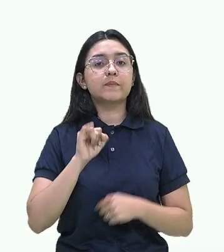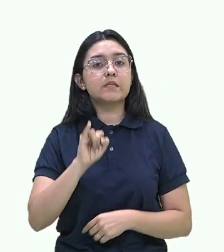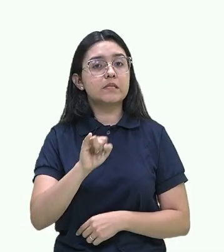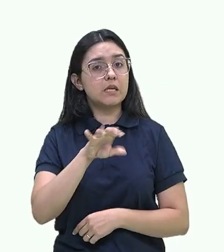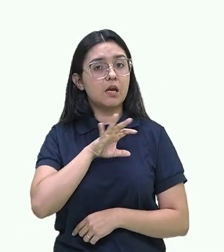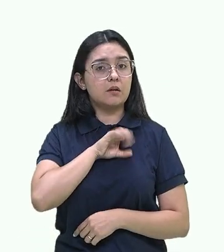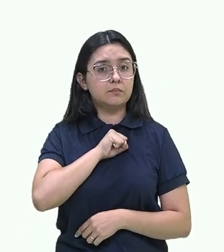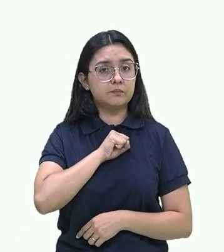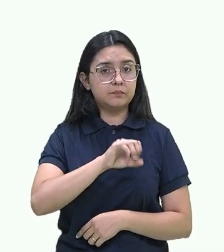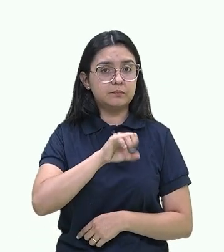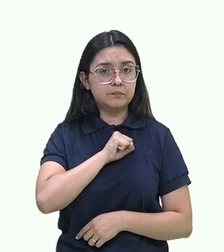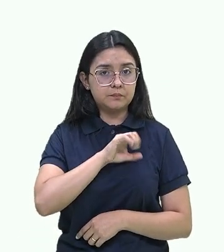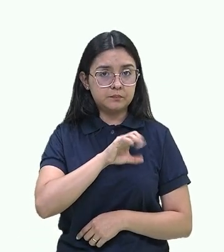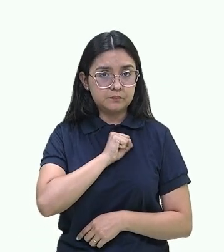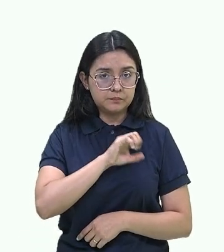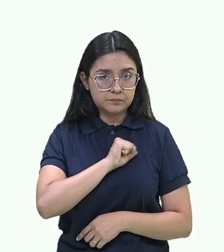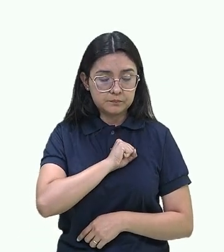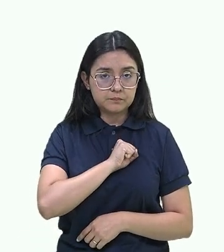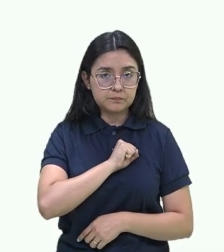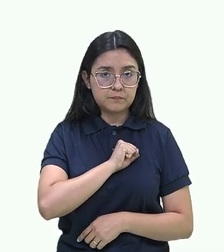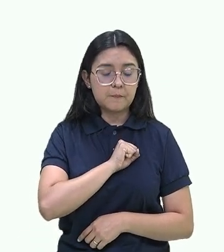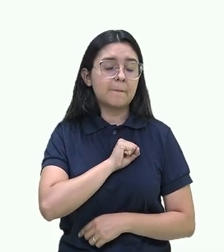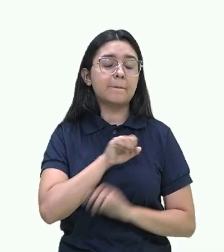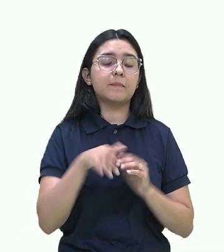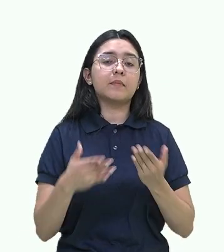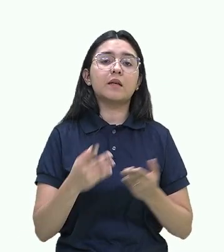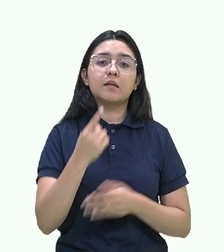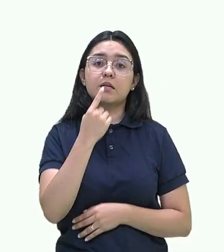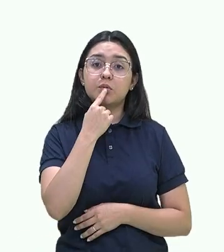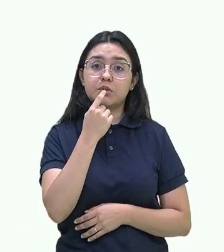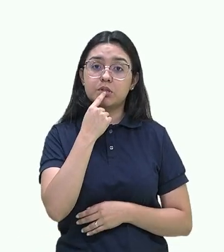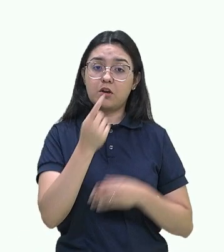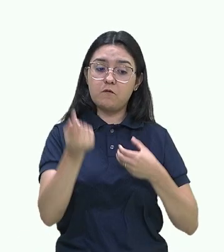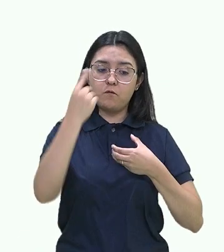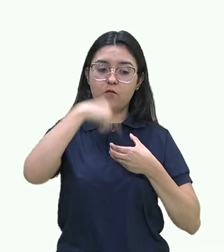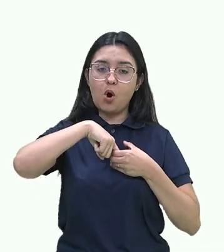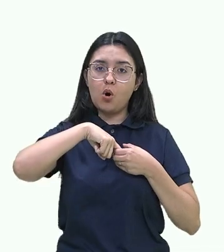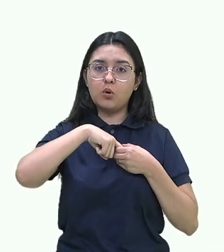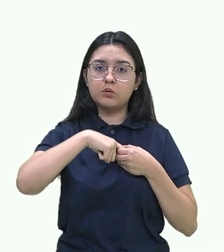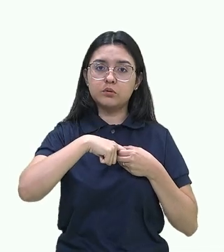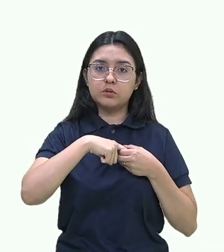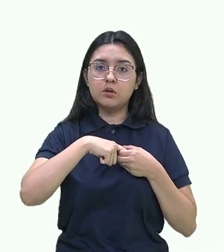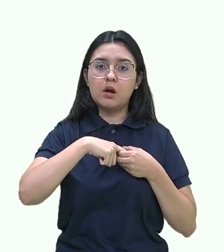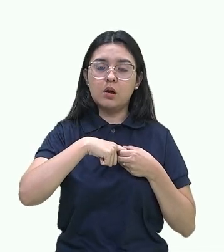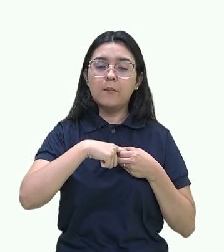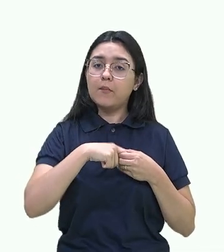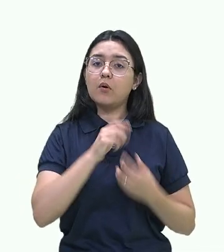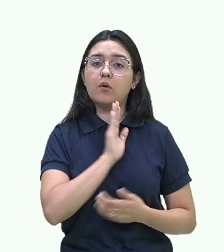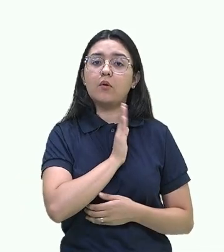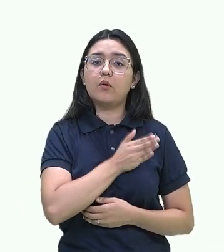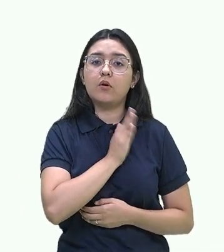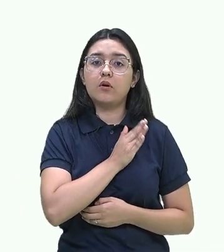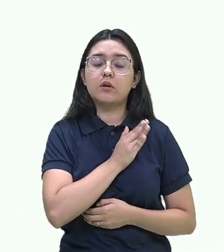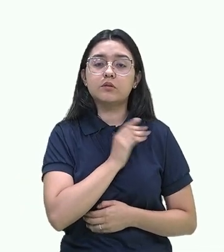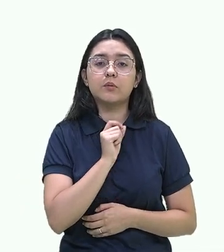muscular, e quando esse sangue retorna para o coração pelas veias, ele